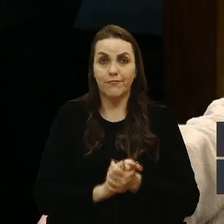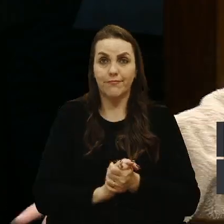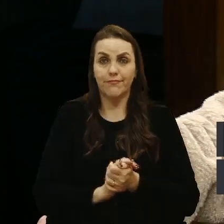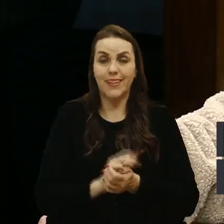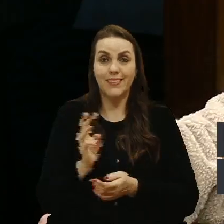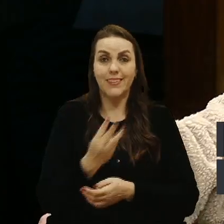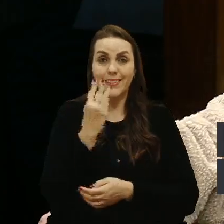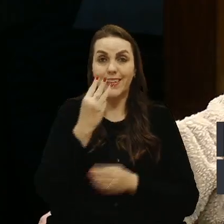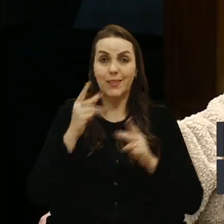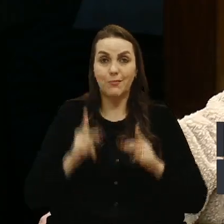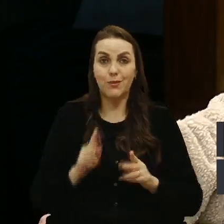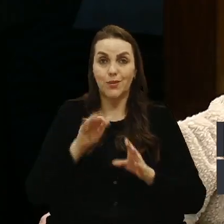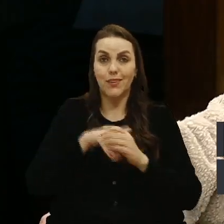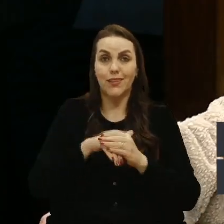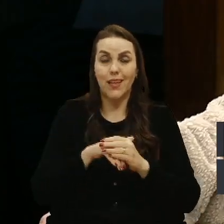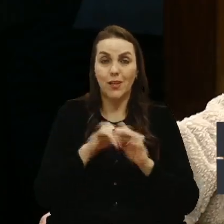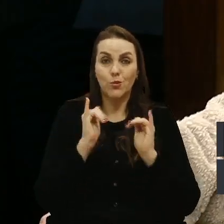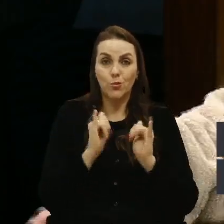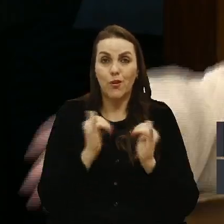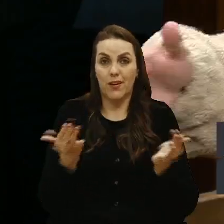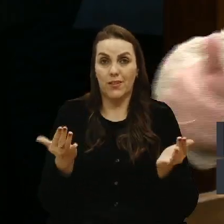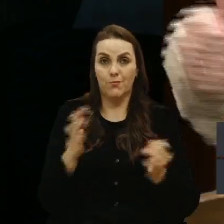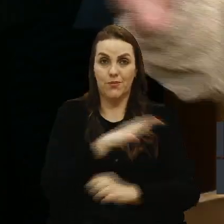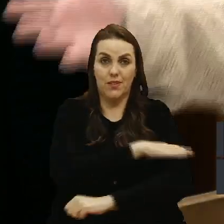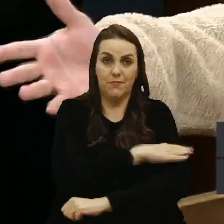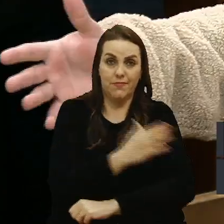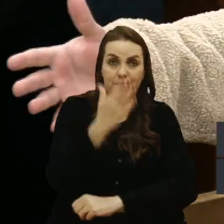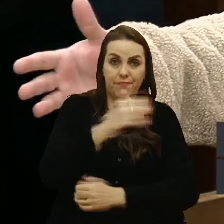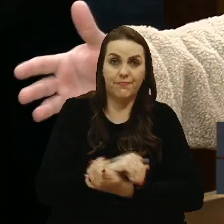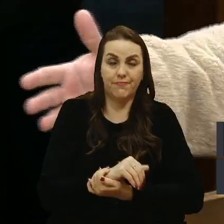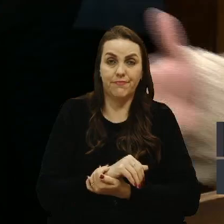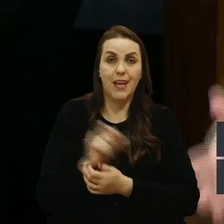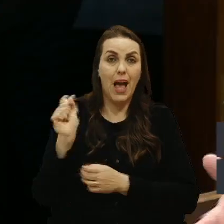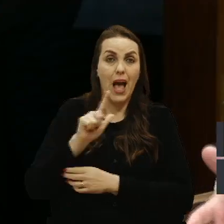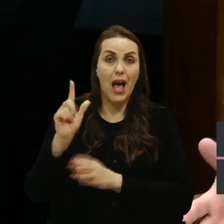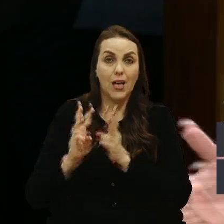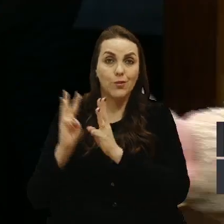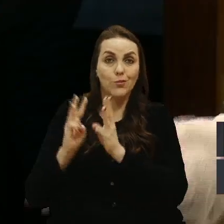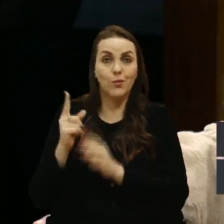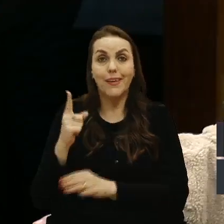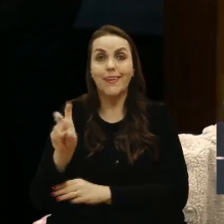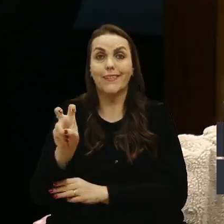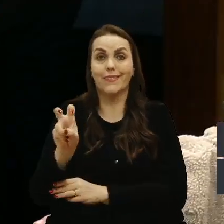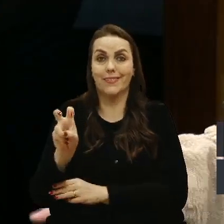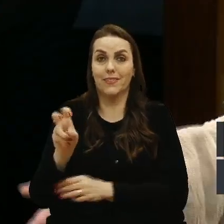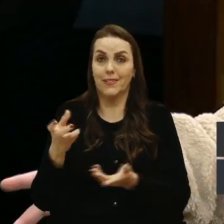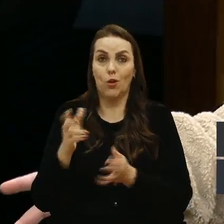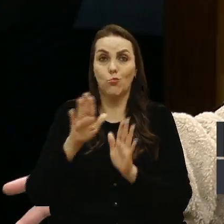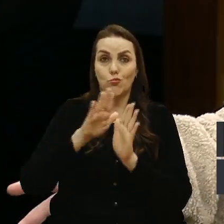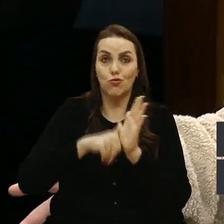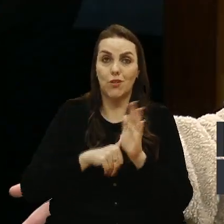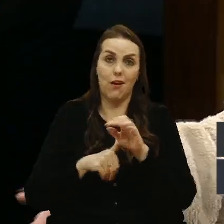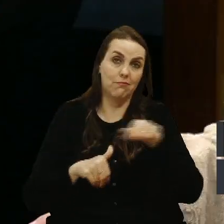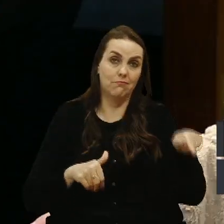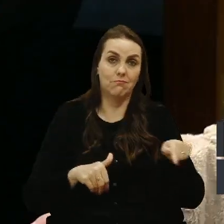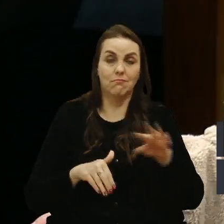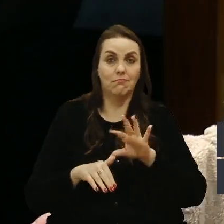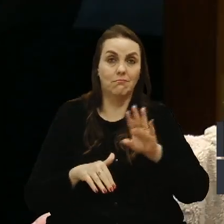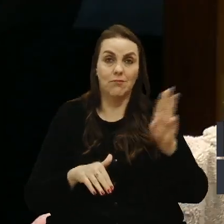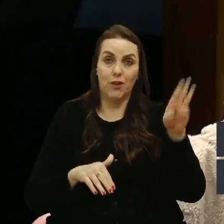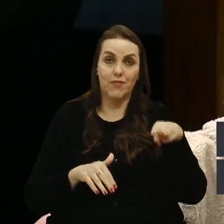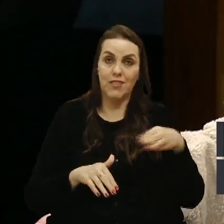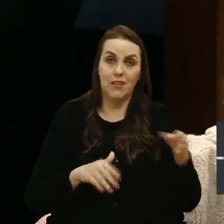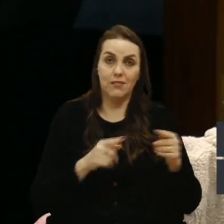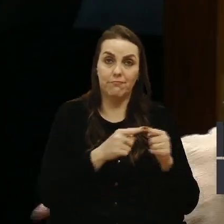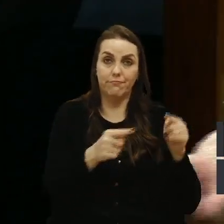tinha 3 pessoas no ônibus, vereador Capitão Ramon. 3 pessoas. E o Azulzinho com 15. Se for para suprimir quem não tem adesão, a gente vai ter que suprimir o ônibus